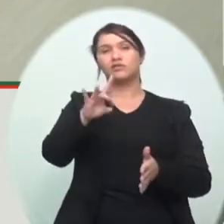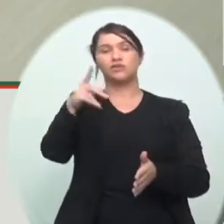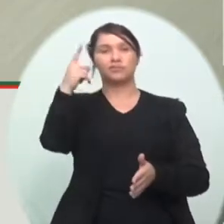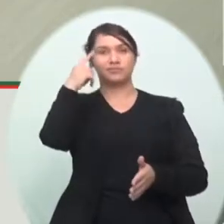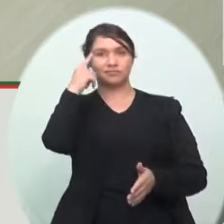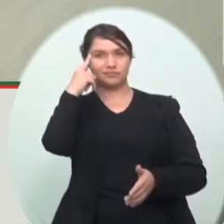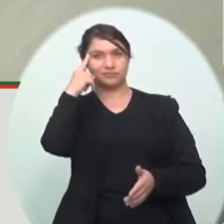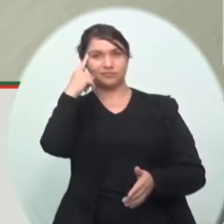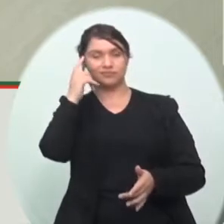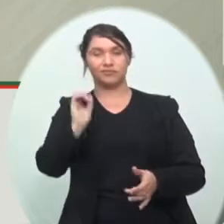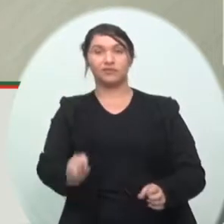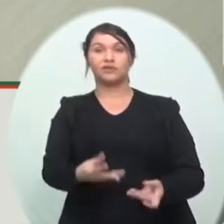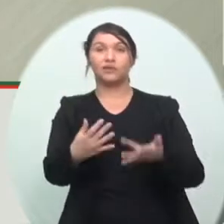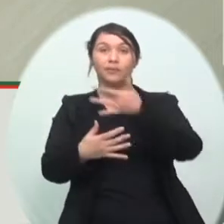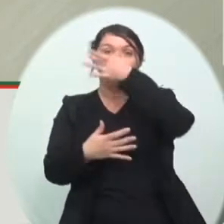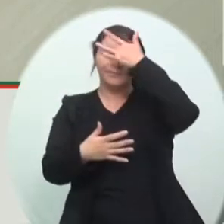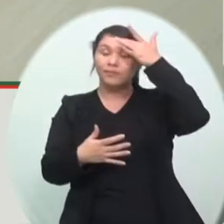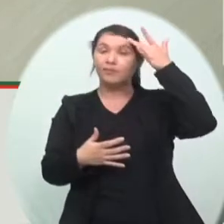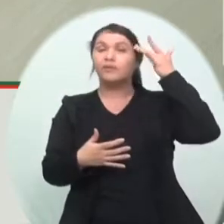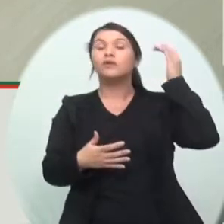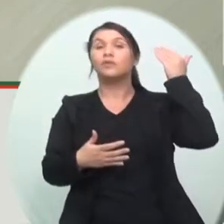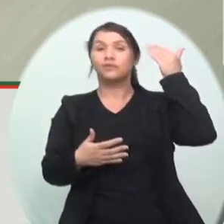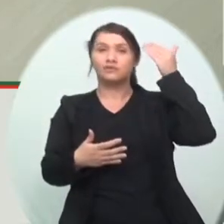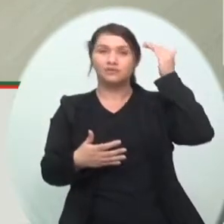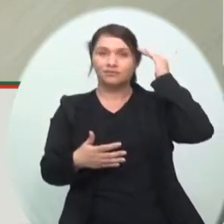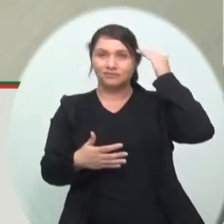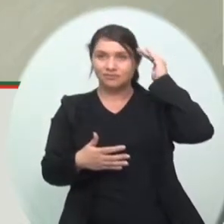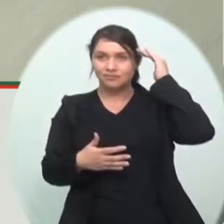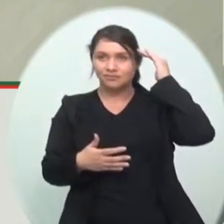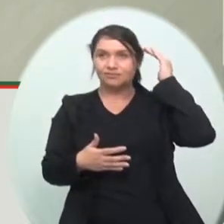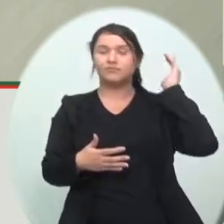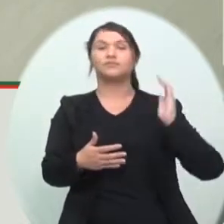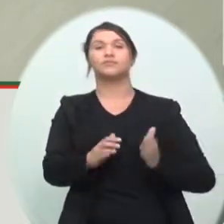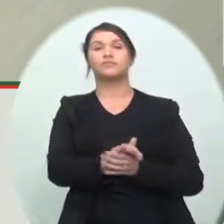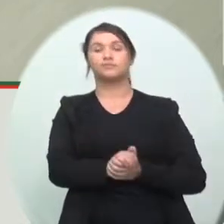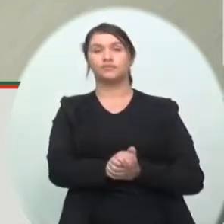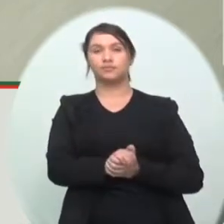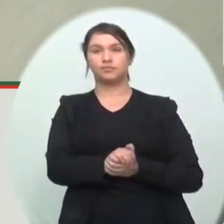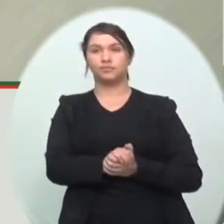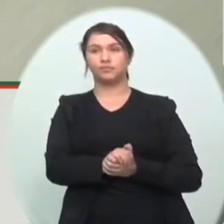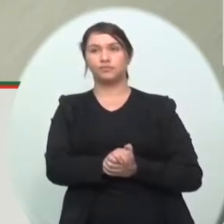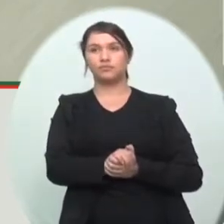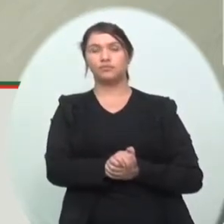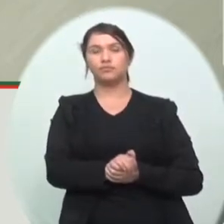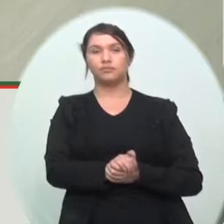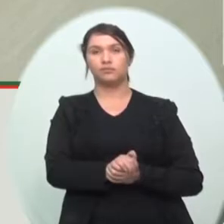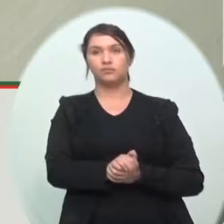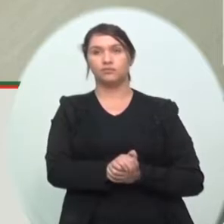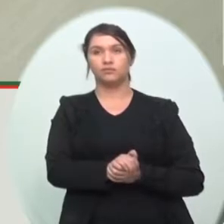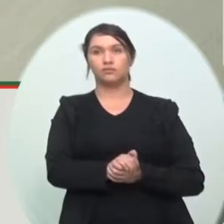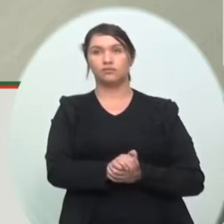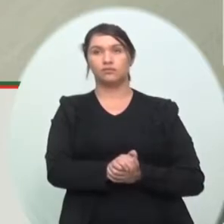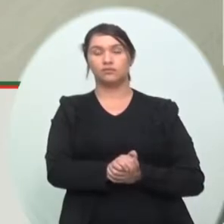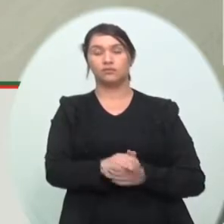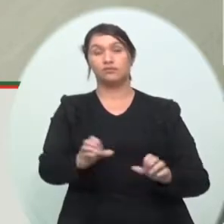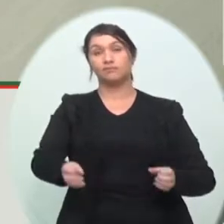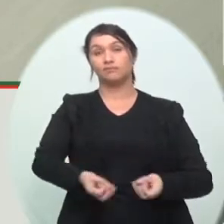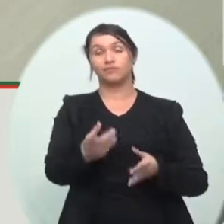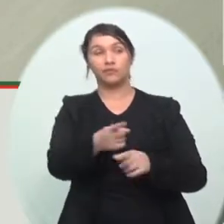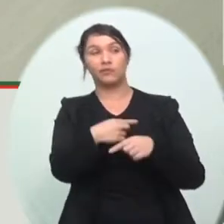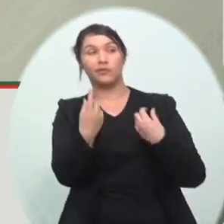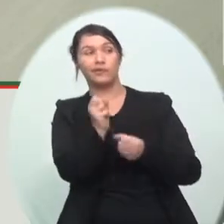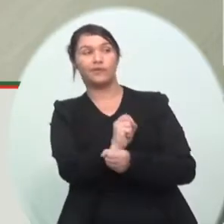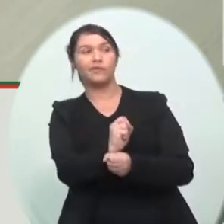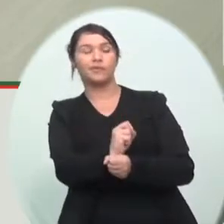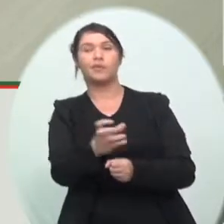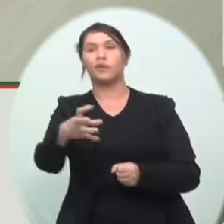talvez ela floresça e aí vire, de fato, uma inovação e gere a primeira nota fiscal. Então, esse é o ambiente que nós esperamos para a